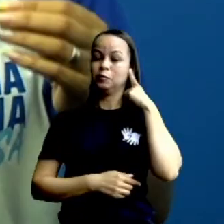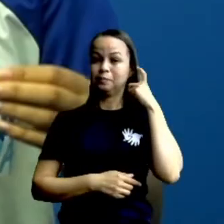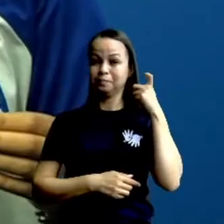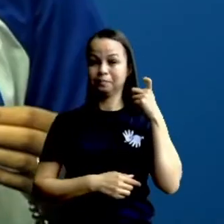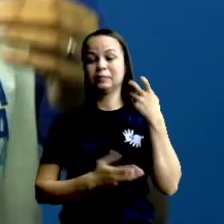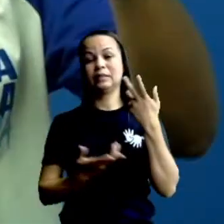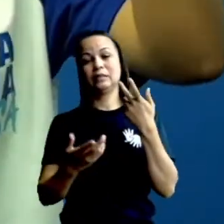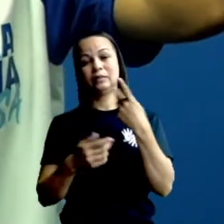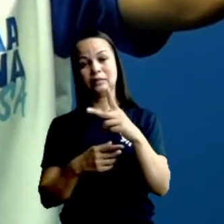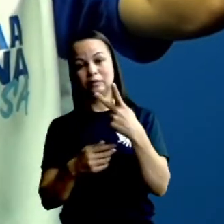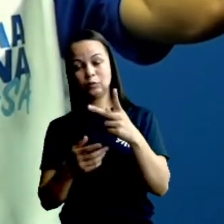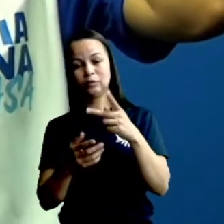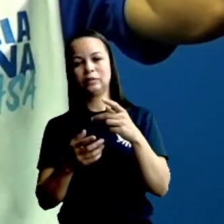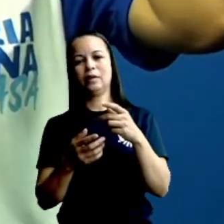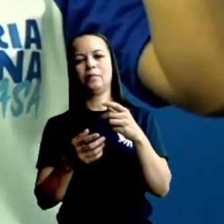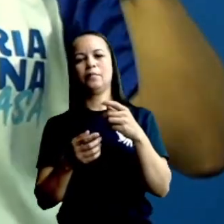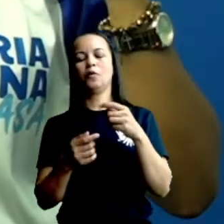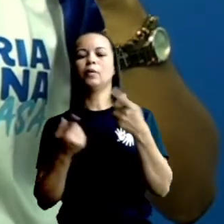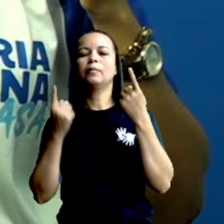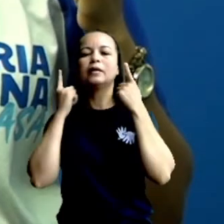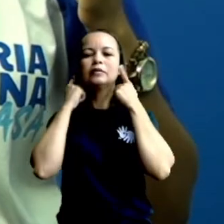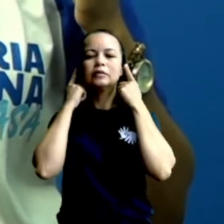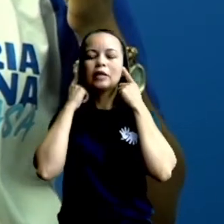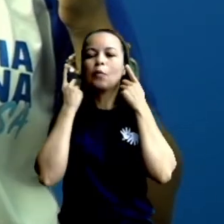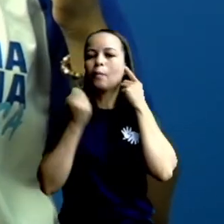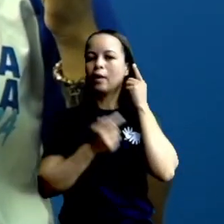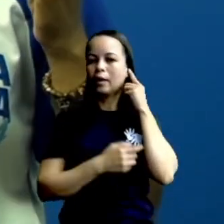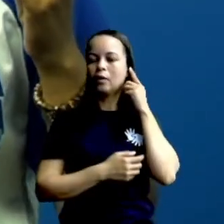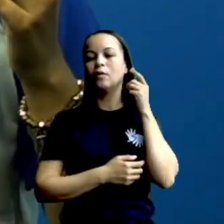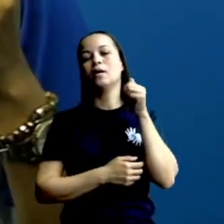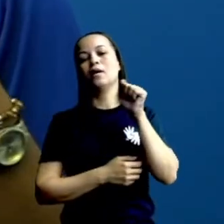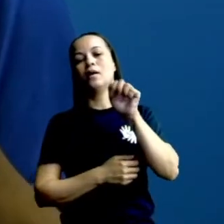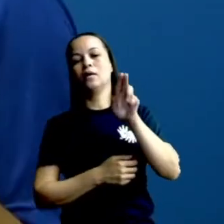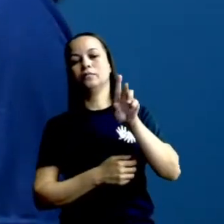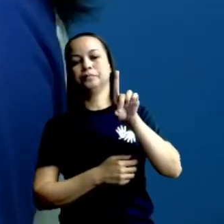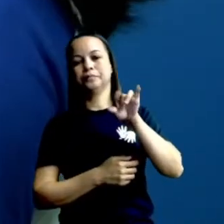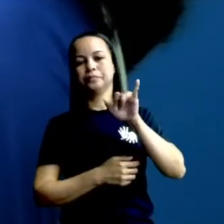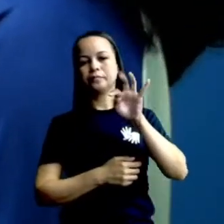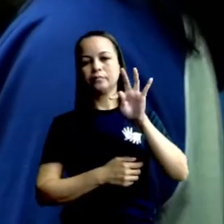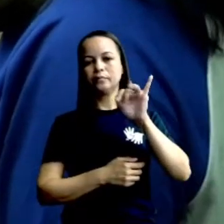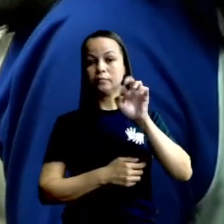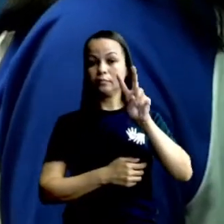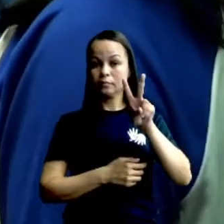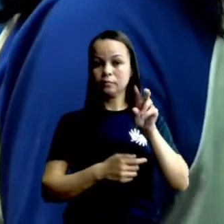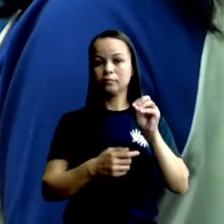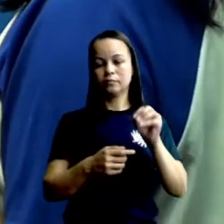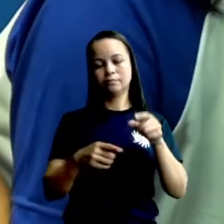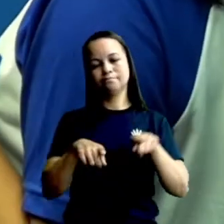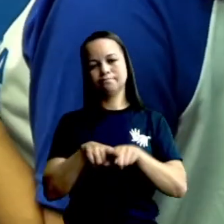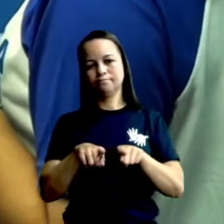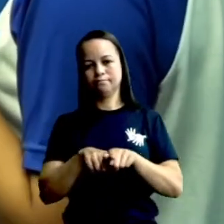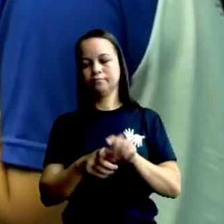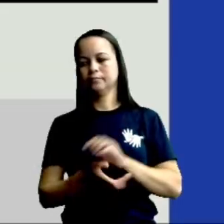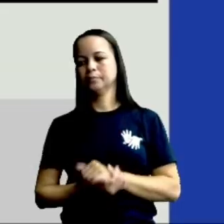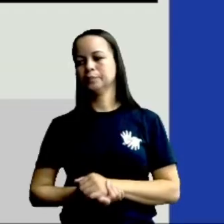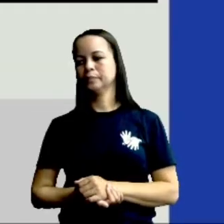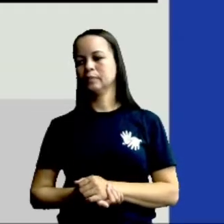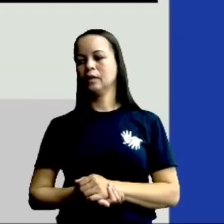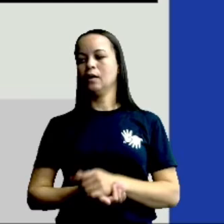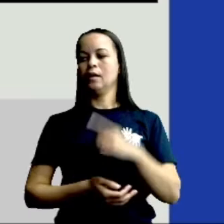traz consequências e danos ao seu aparelho auditivo também, tá bom? Temos a